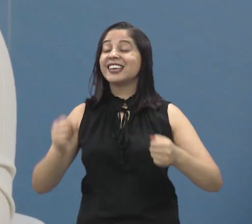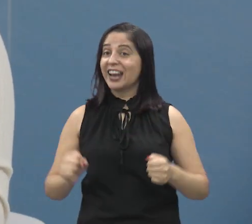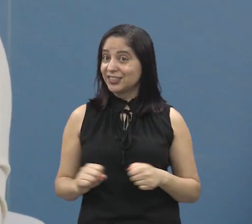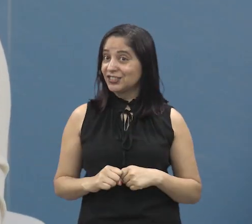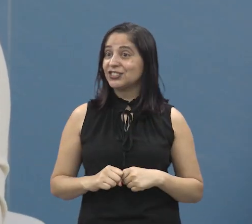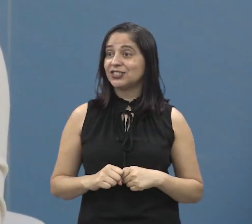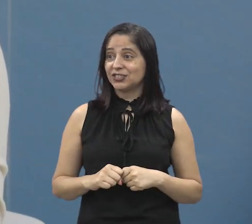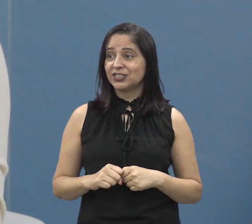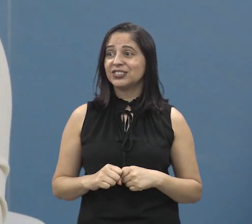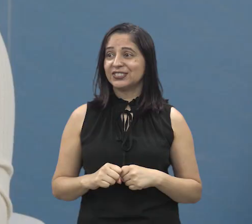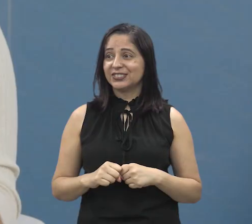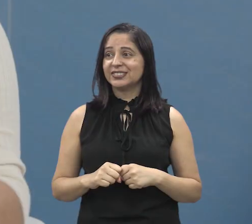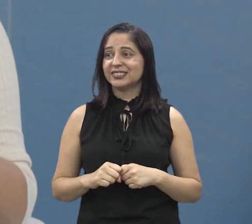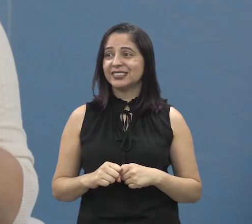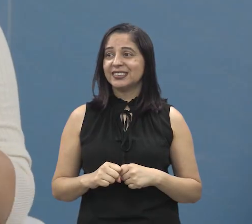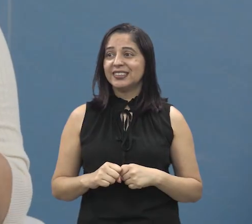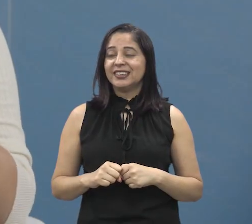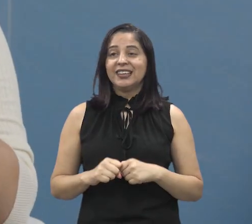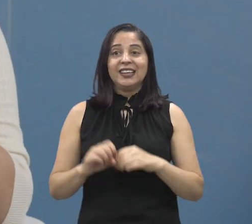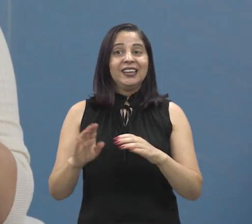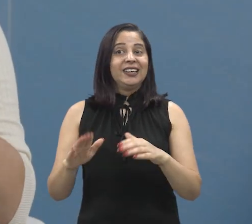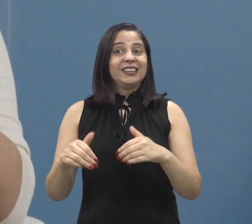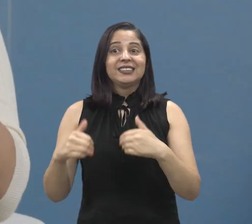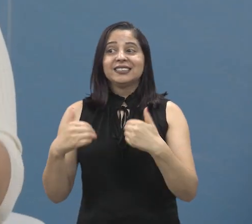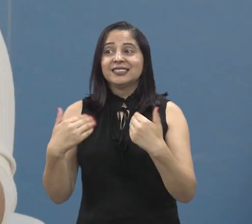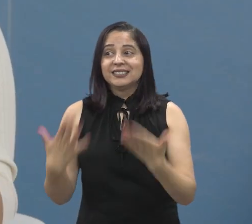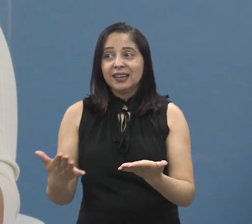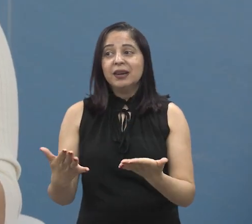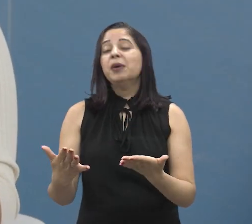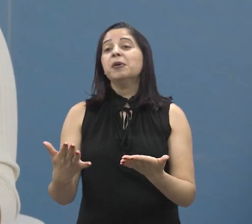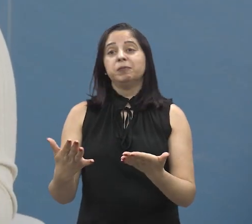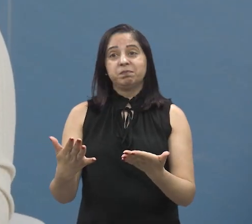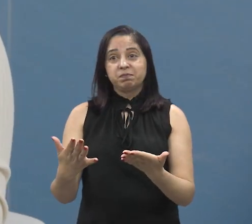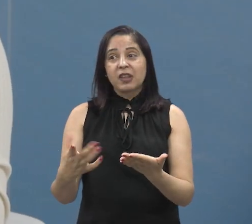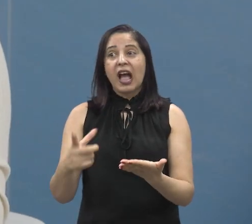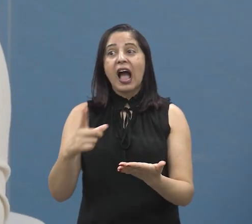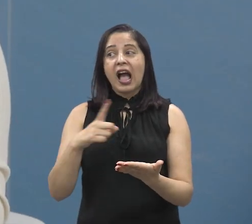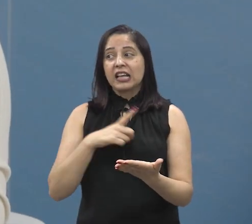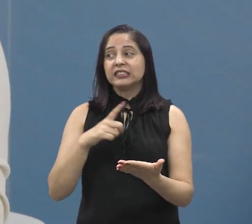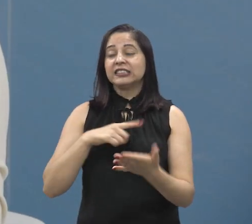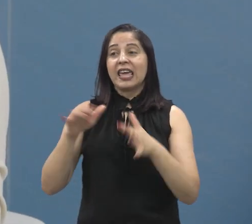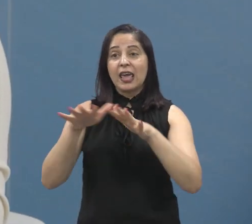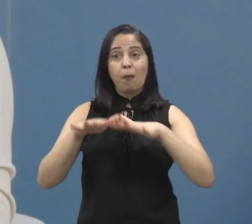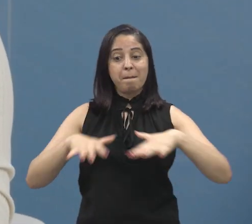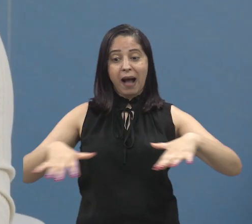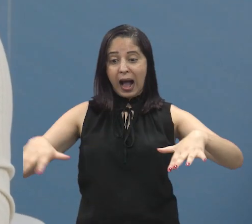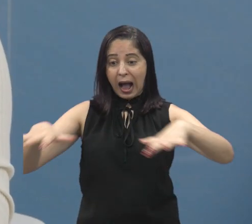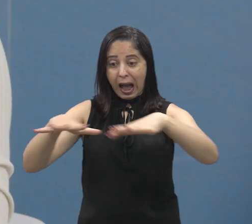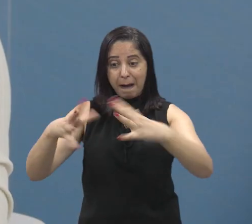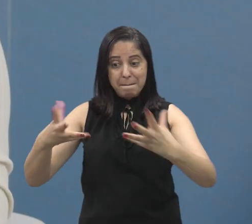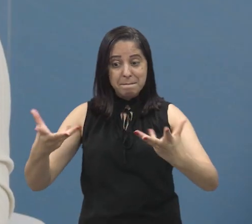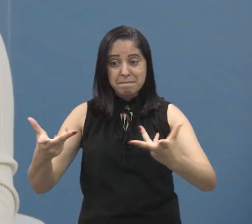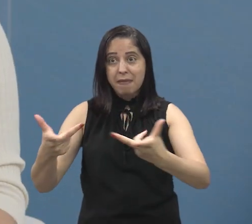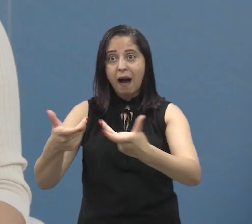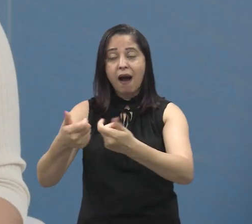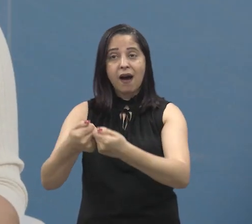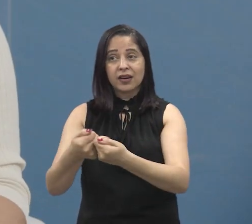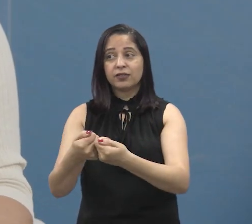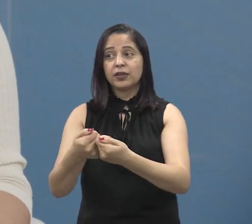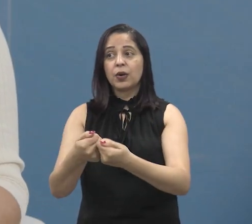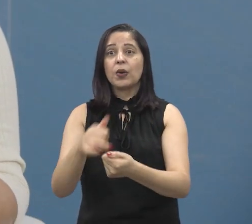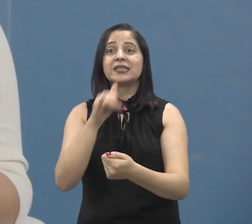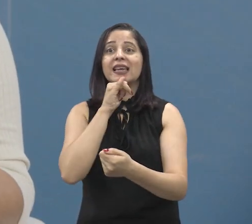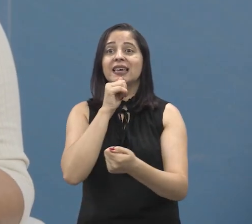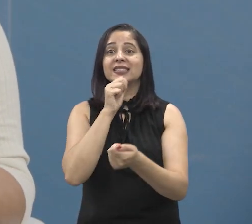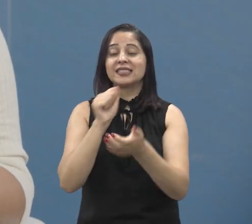entramos, já nos lançamos de frente para uma indústria incrível. Você tem aí